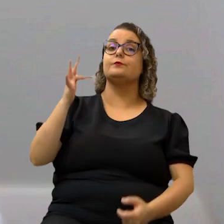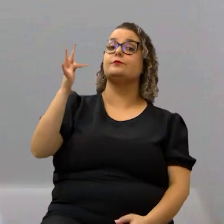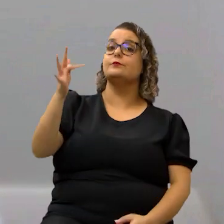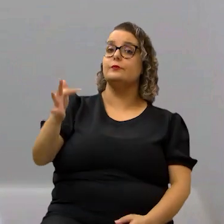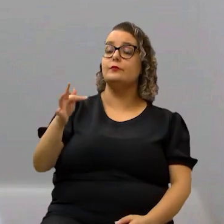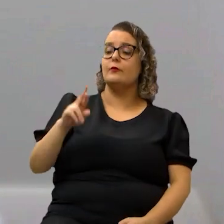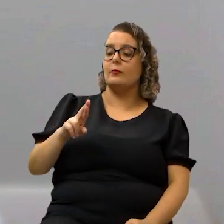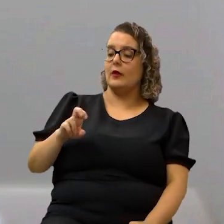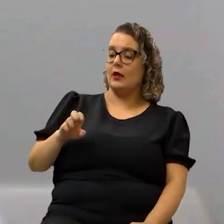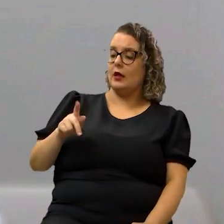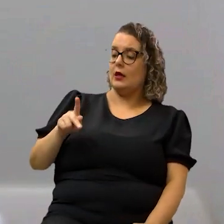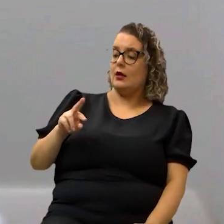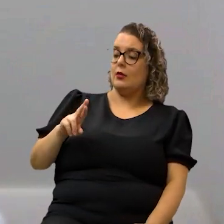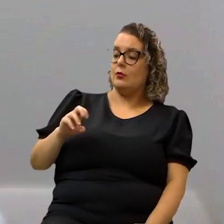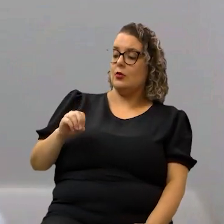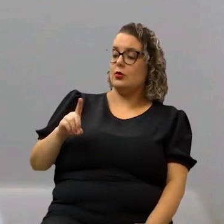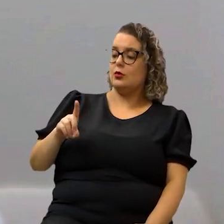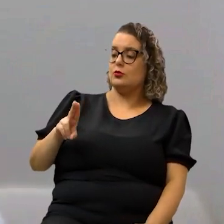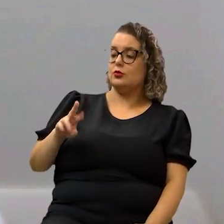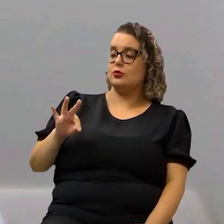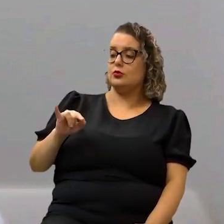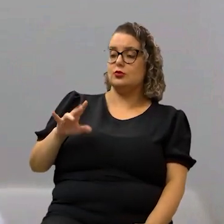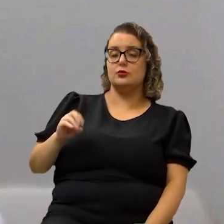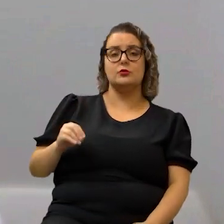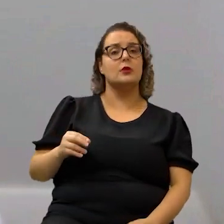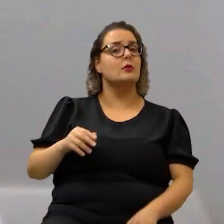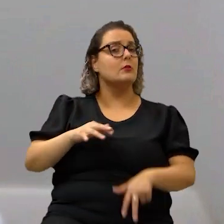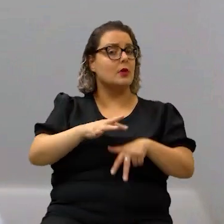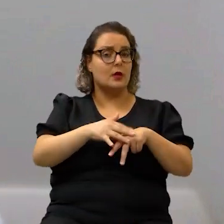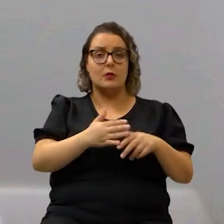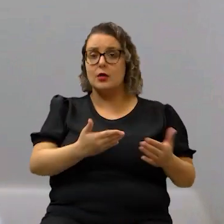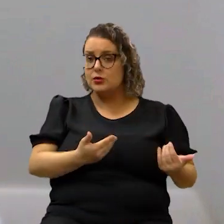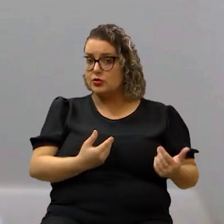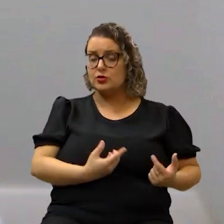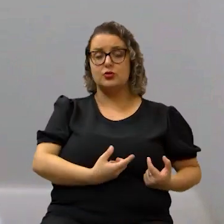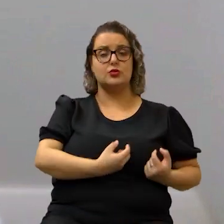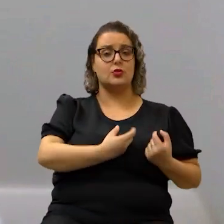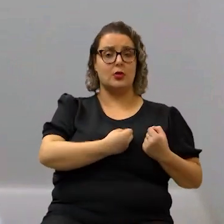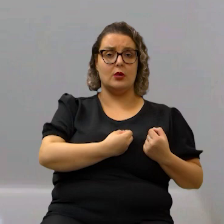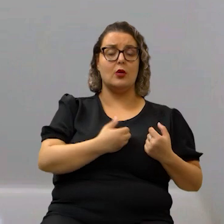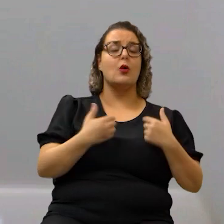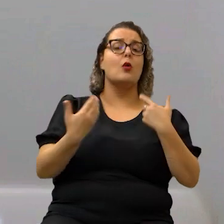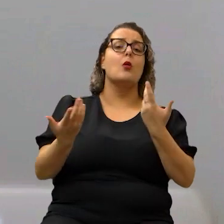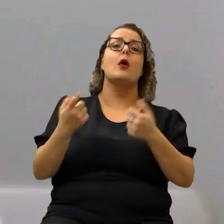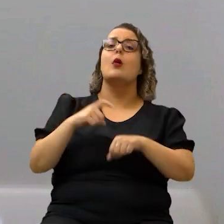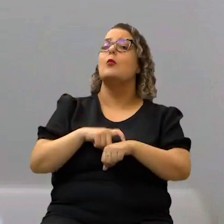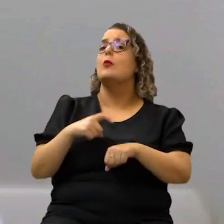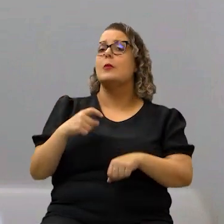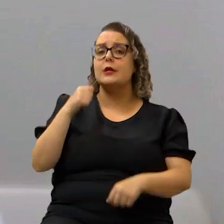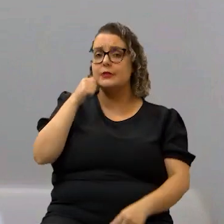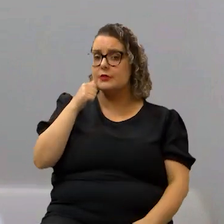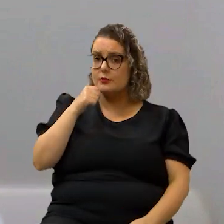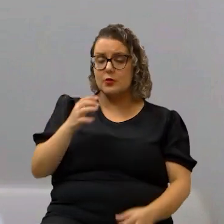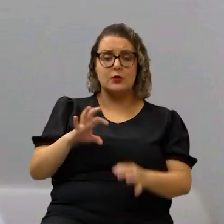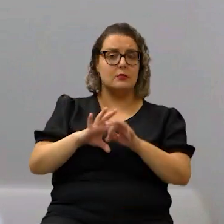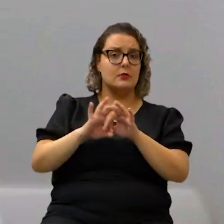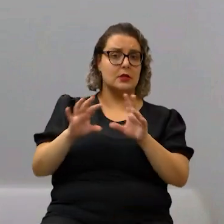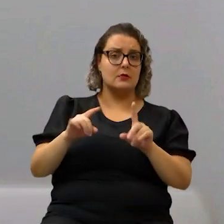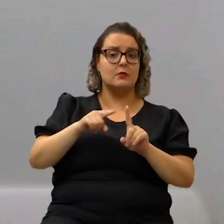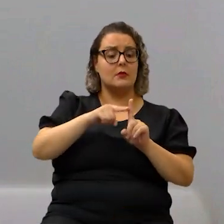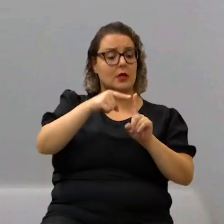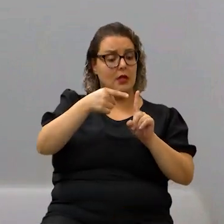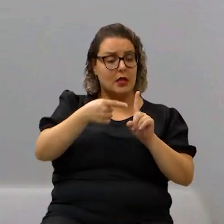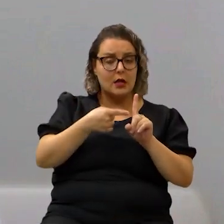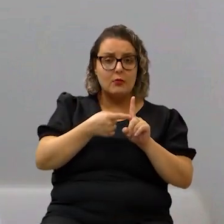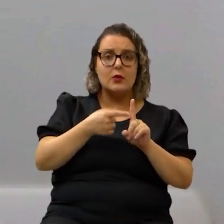mama, o futuro reprodutivo. Muitas vezes a gente tem pacientes muito jovens que tiveram câncer de mama. Em que momento essa mulher vai